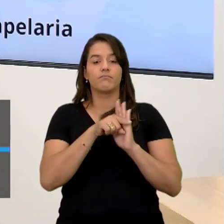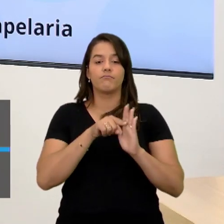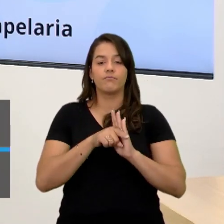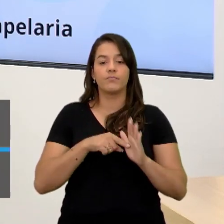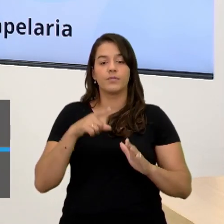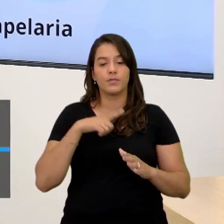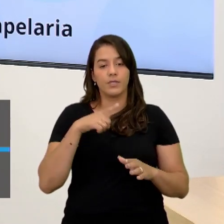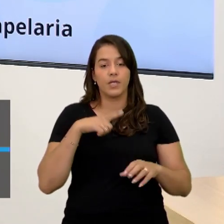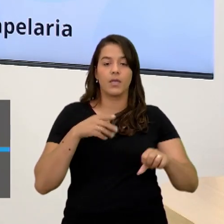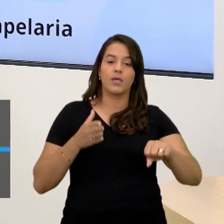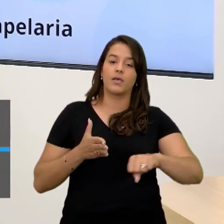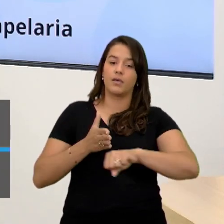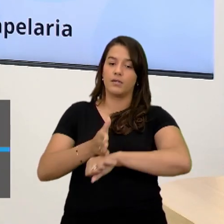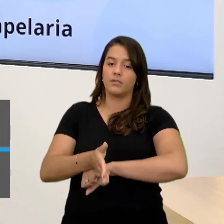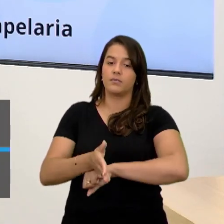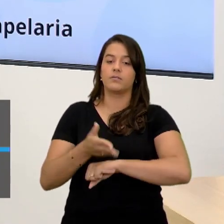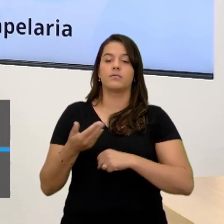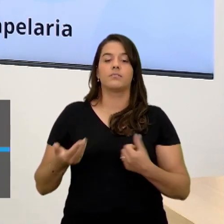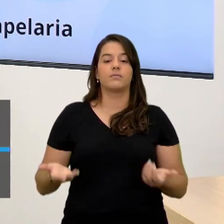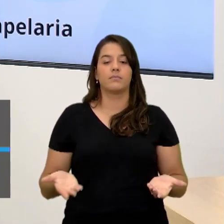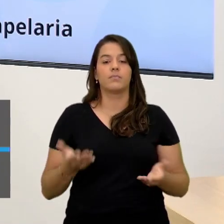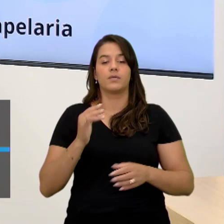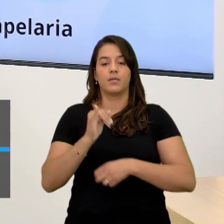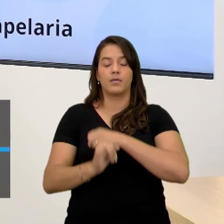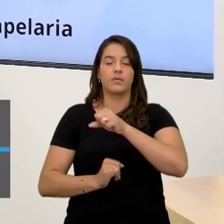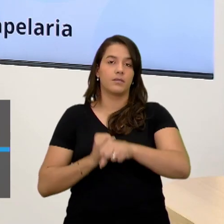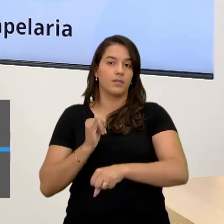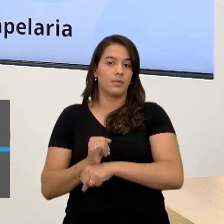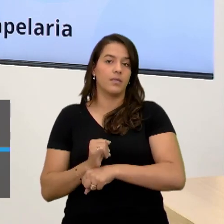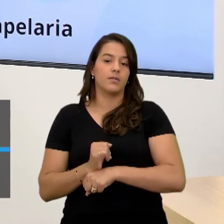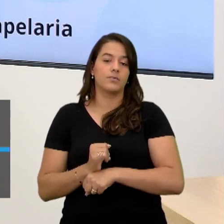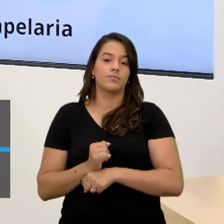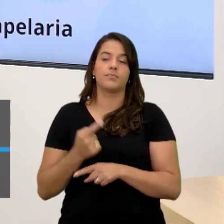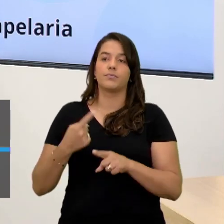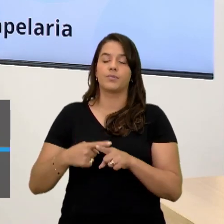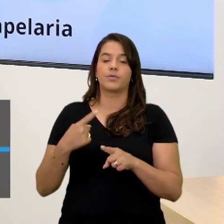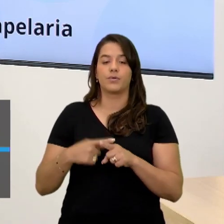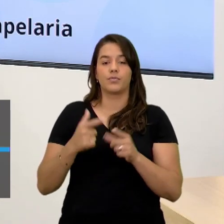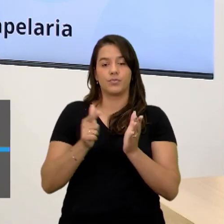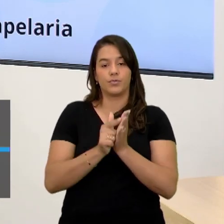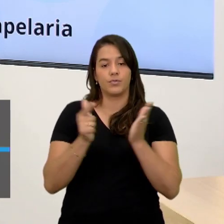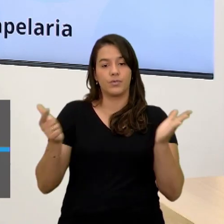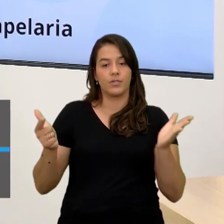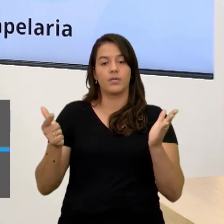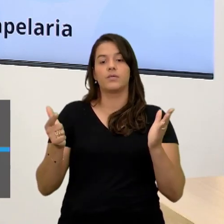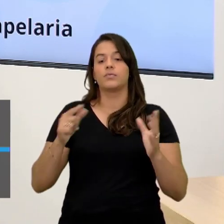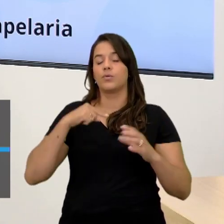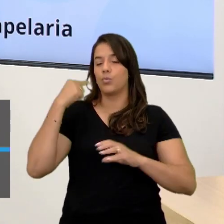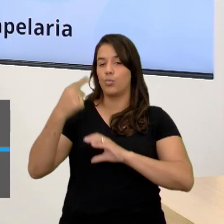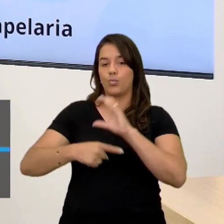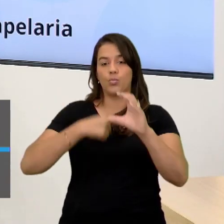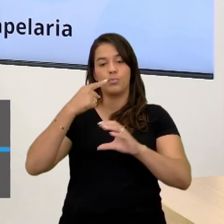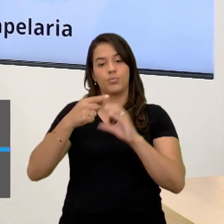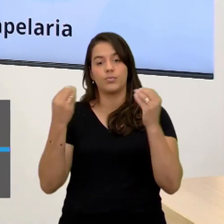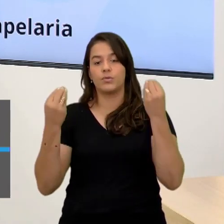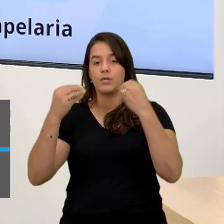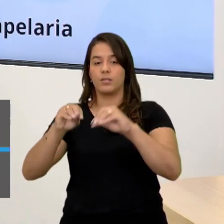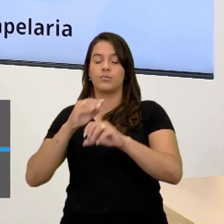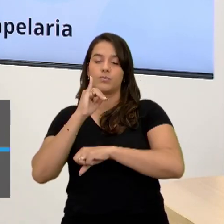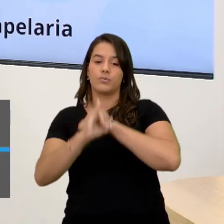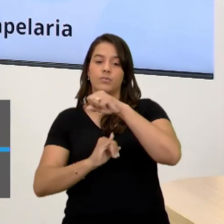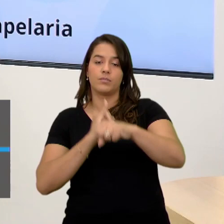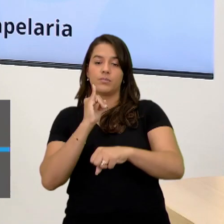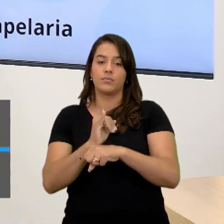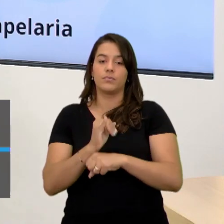tenha acesso à internet, porque os jornais do mundo estão todos lá. Tá bom? Faz essa pesquisa aí, pesquisa